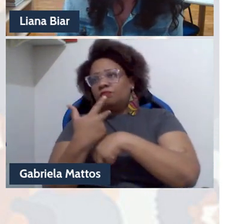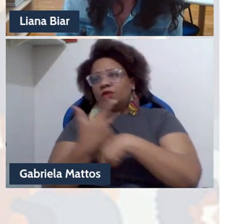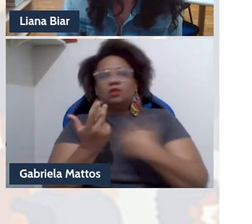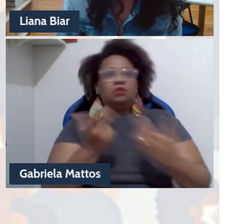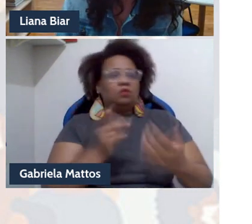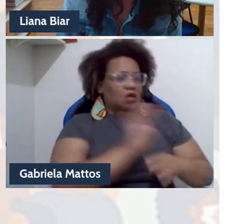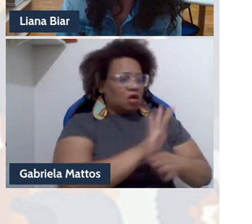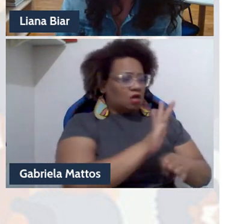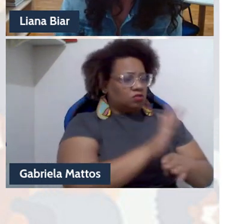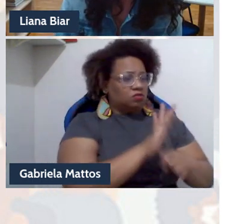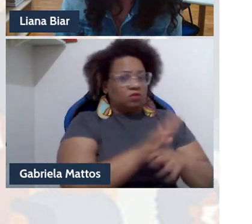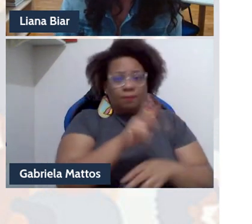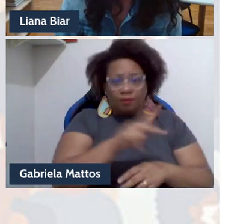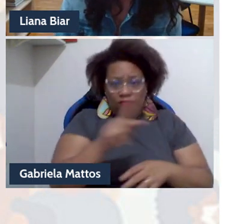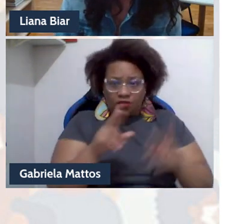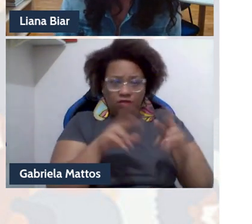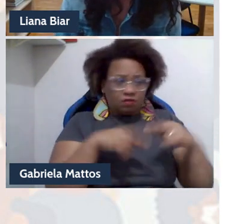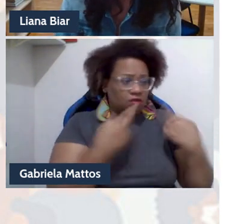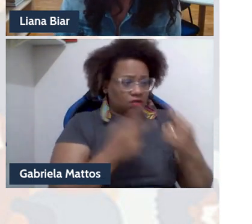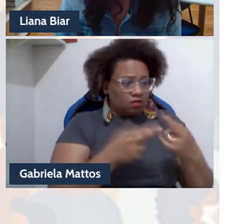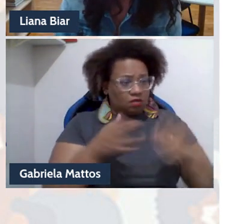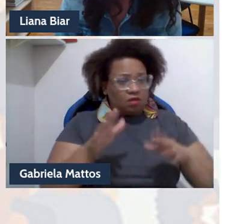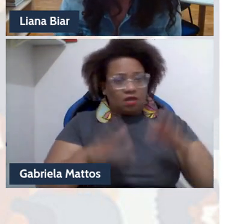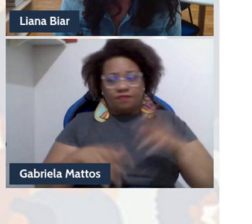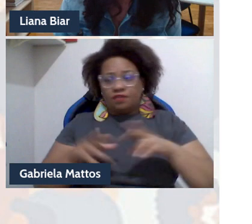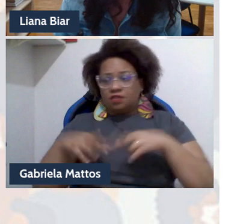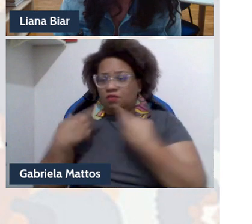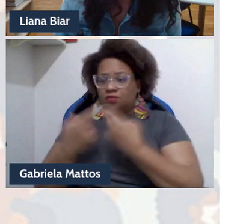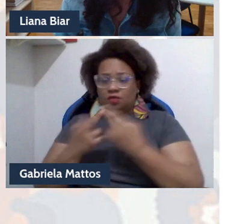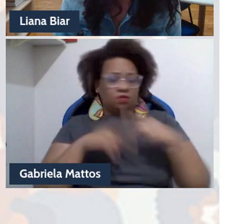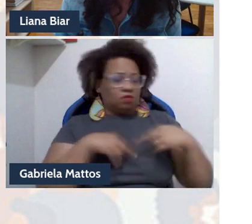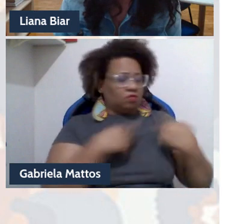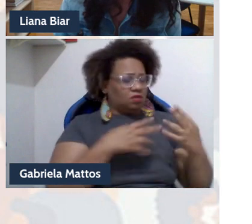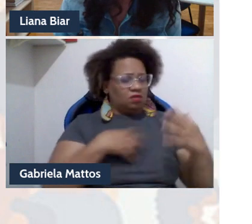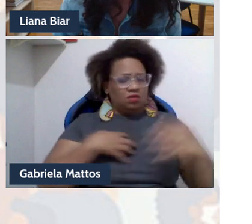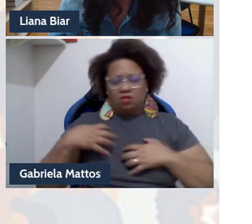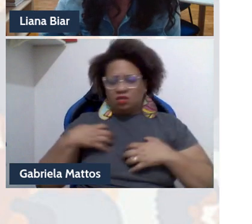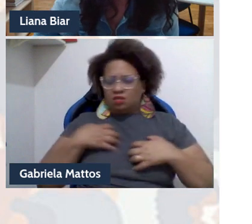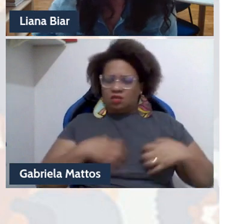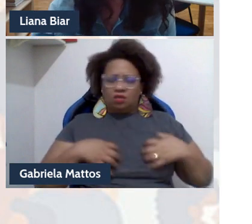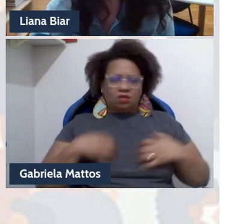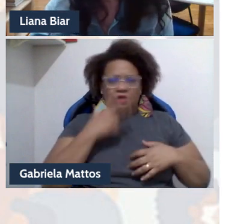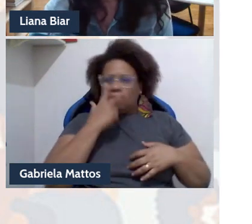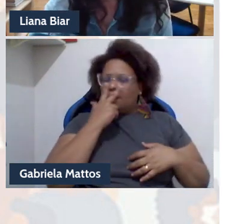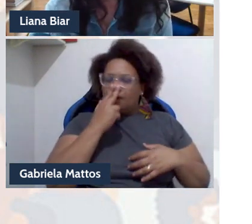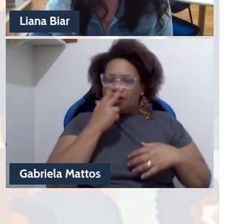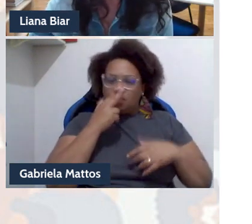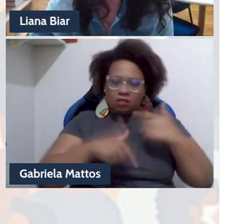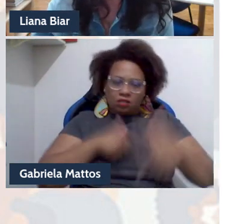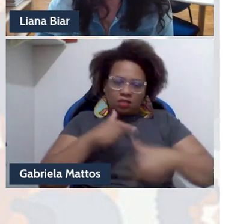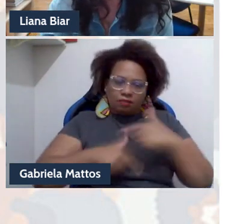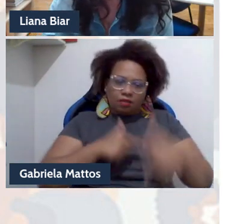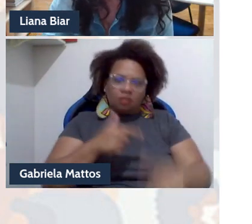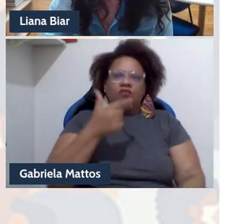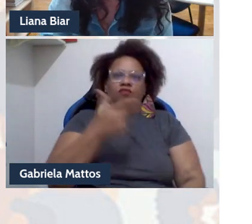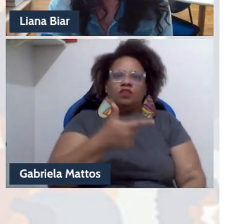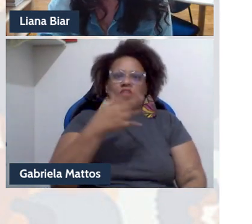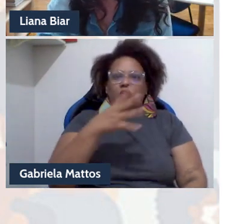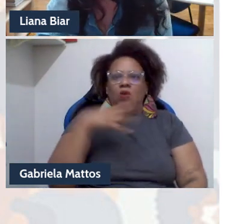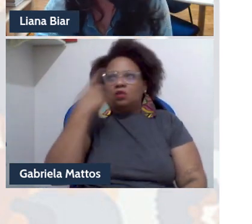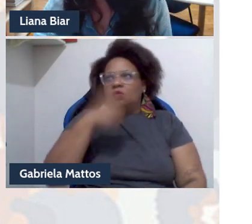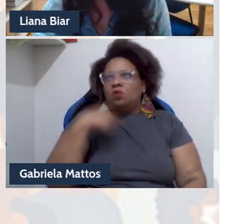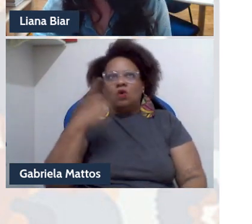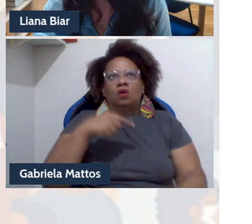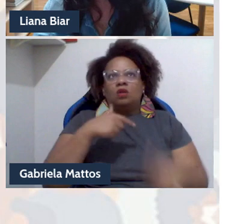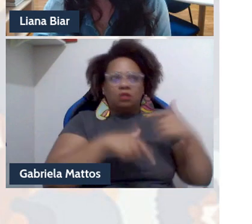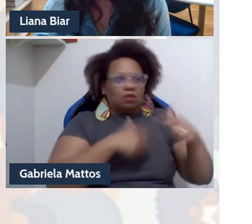outras professoras também, e horas eu estava em reunião. A sensação que eu tinha era que eu estava trabalhando 24 horas por dia, fora todo o serviço